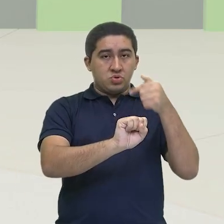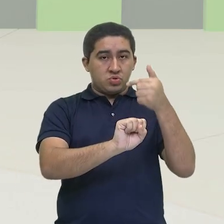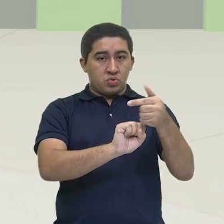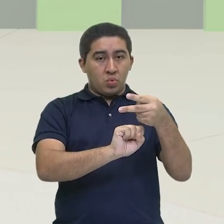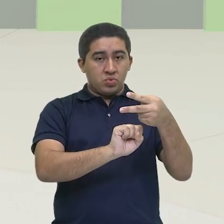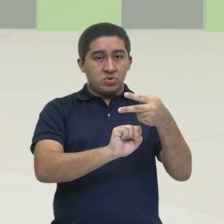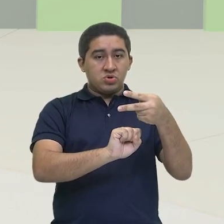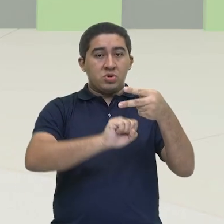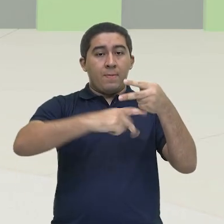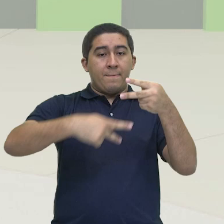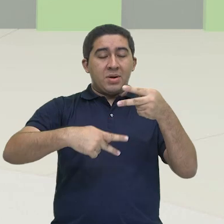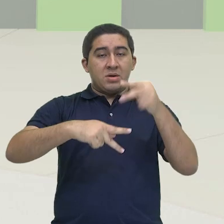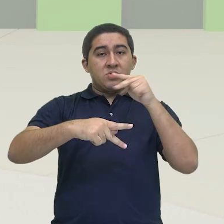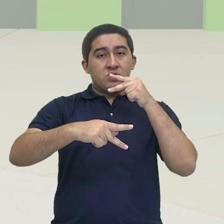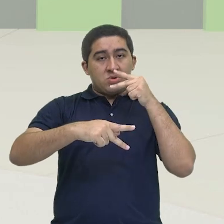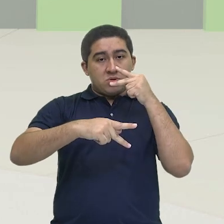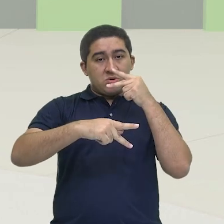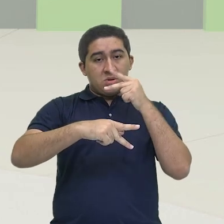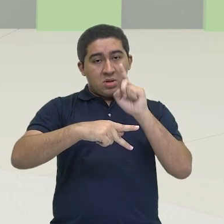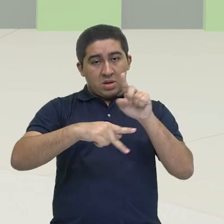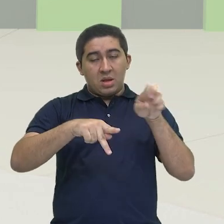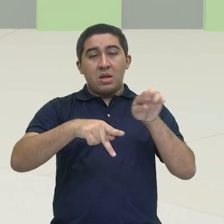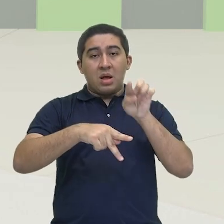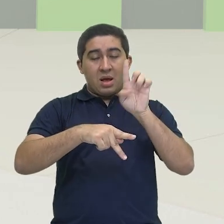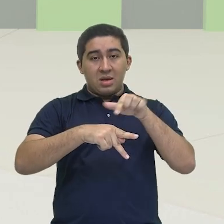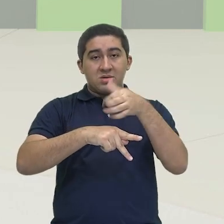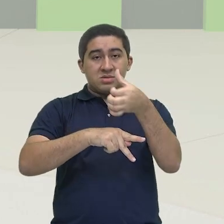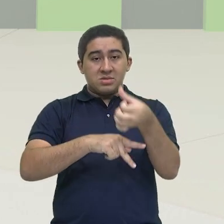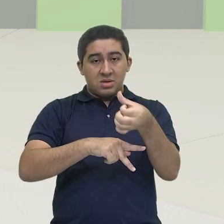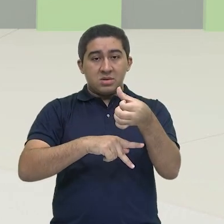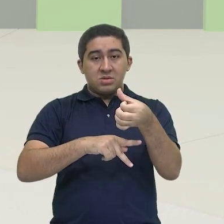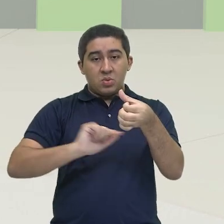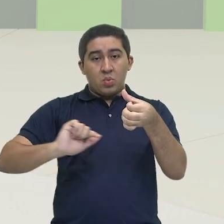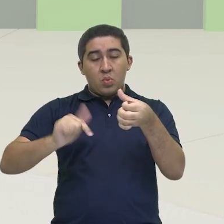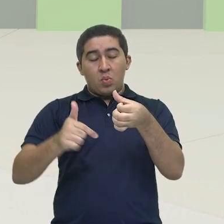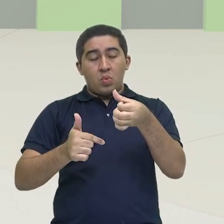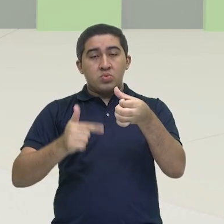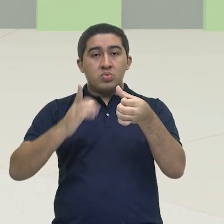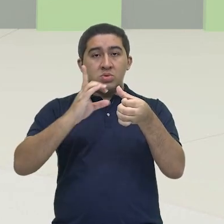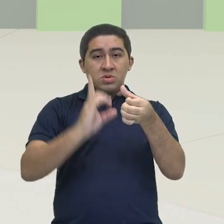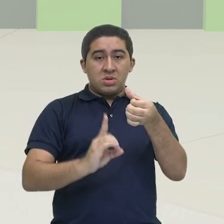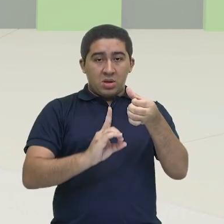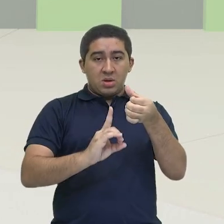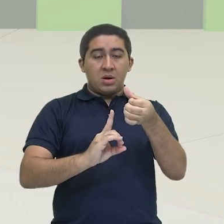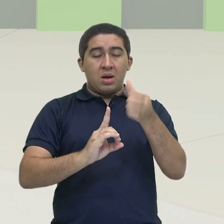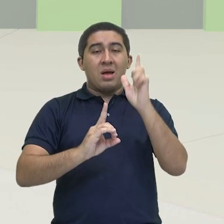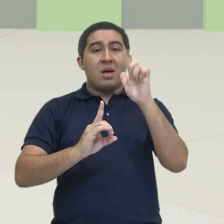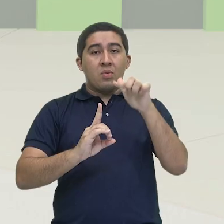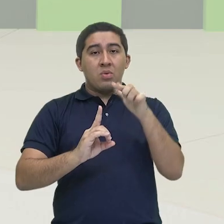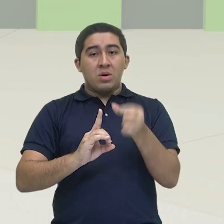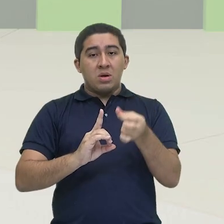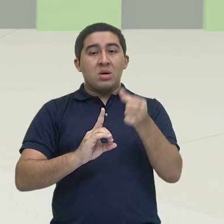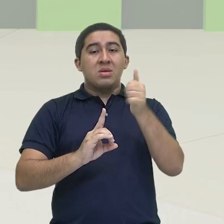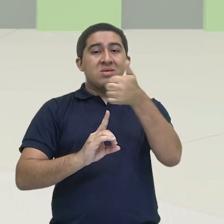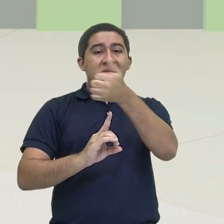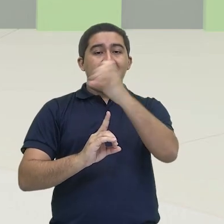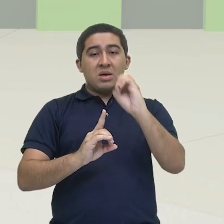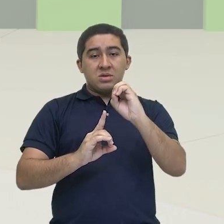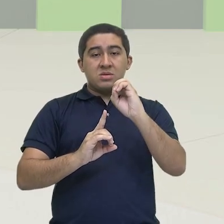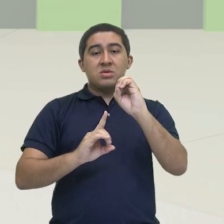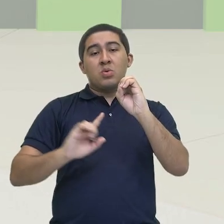elétrons. Vai ter o quartinho P, que é o subnível, que cabe 6 elétrons. Vai ter o quartinho D, que cabem